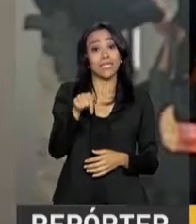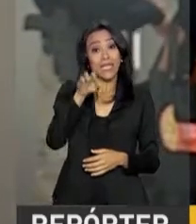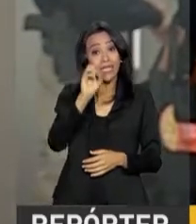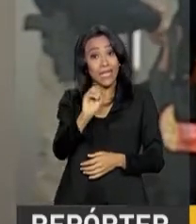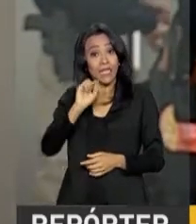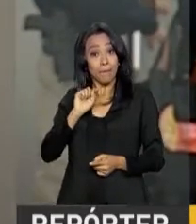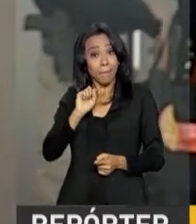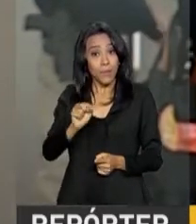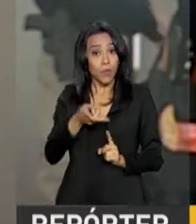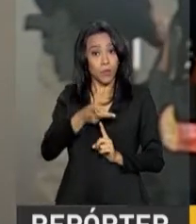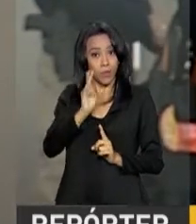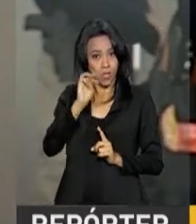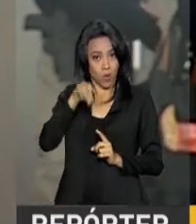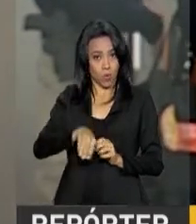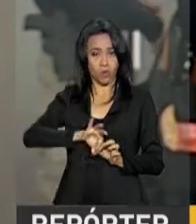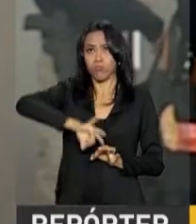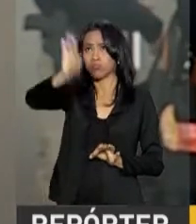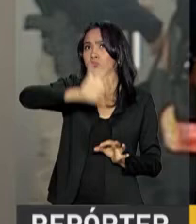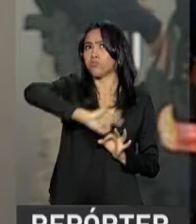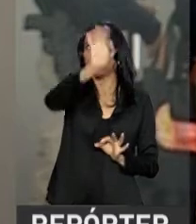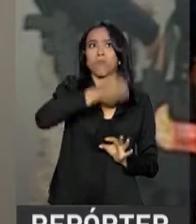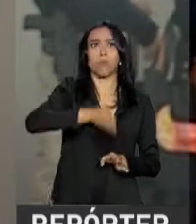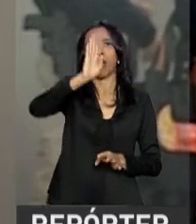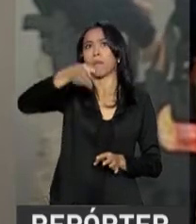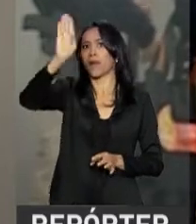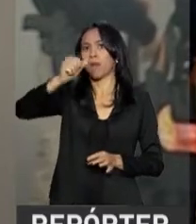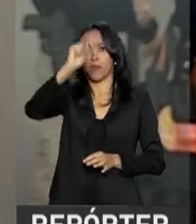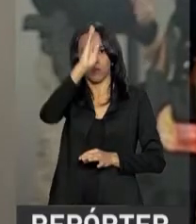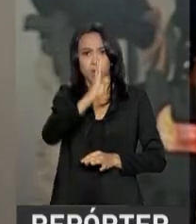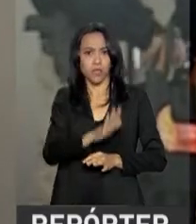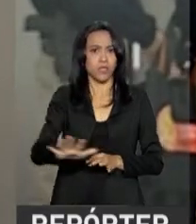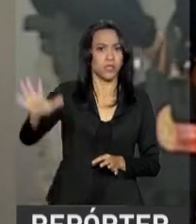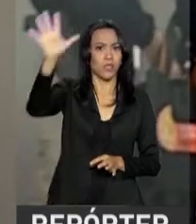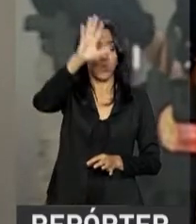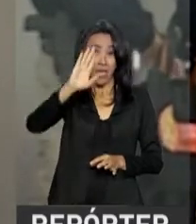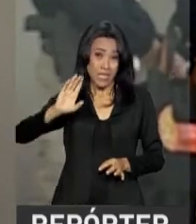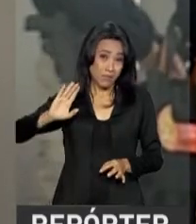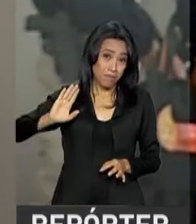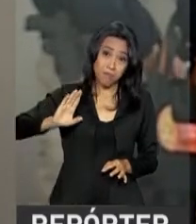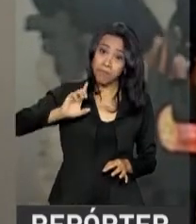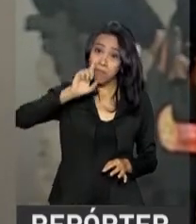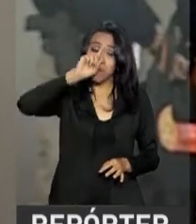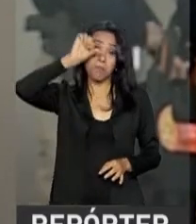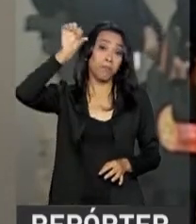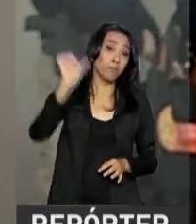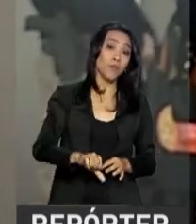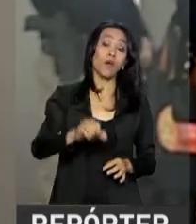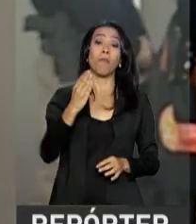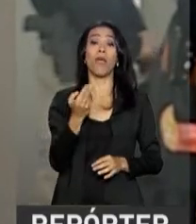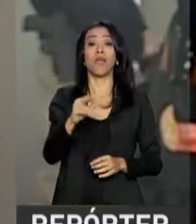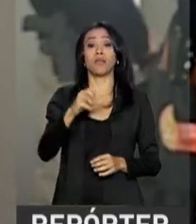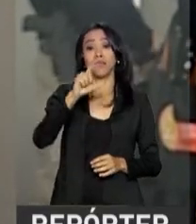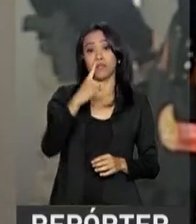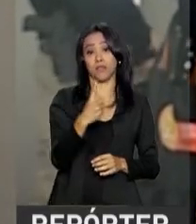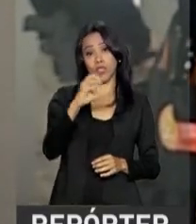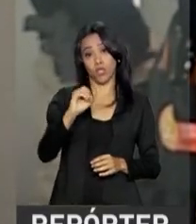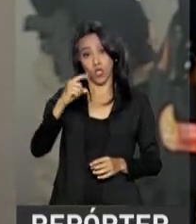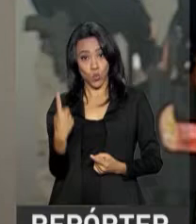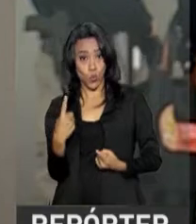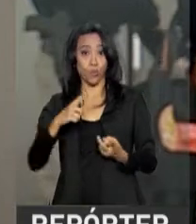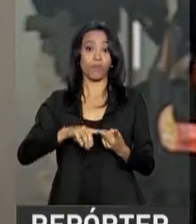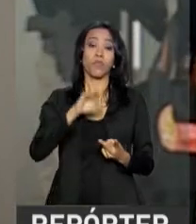rodovias federais de todo o país e as campeãs em número de pontos críticos foram as br 101 em um e